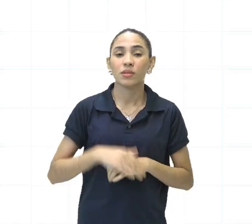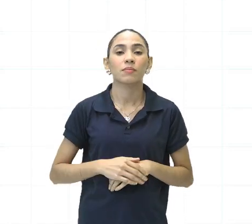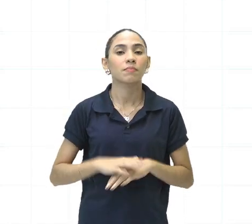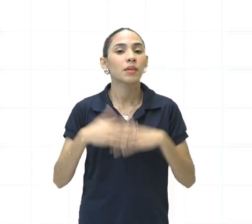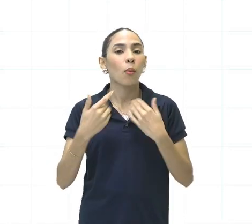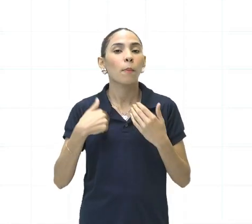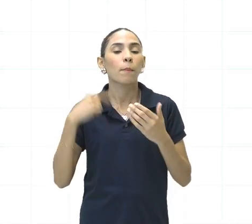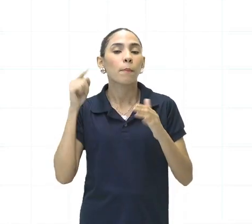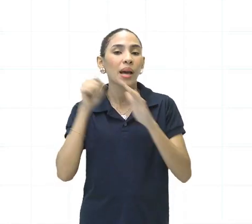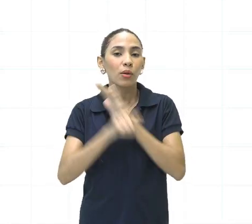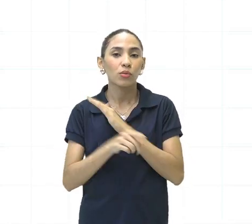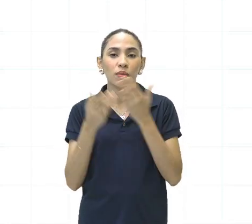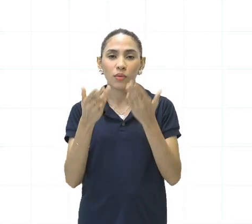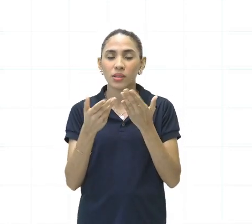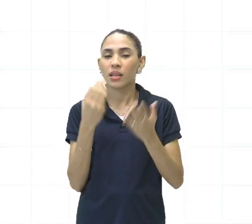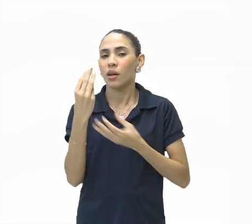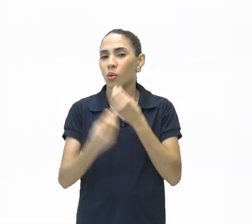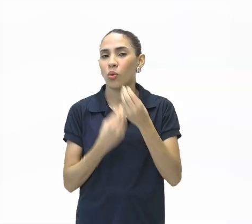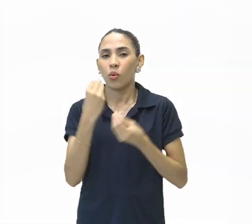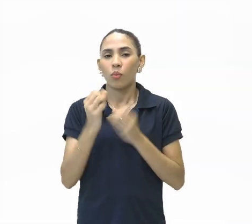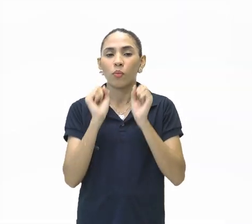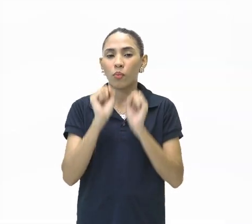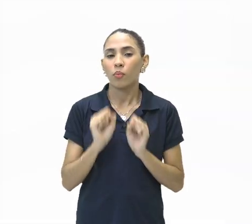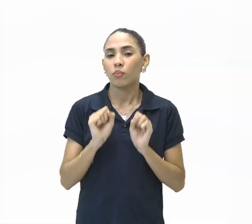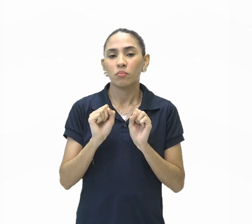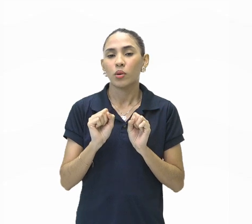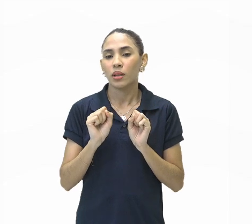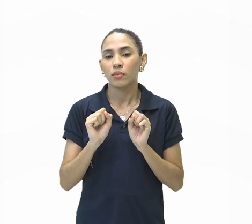pergunto a vocês, né, como que nós podemos